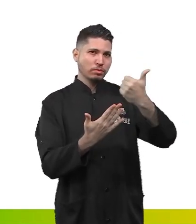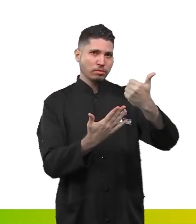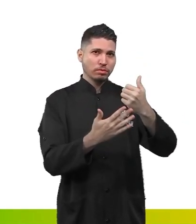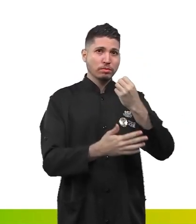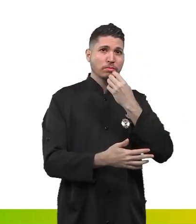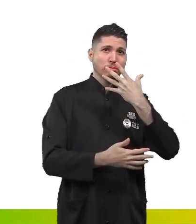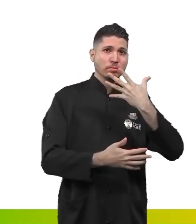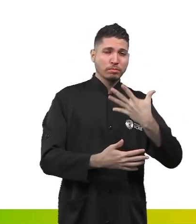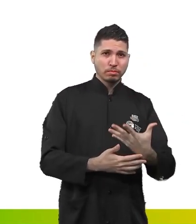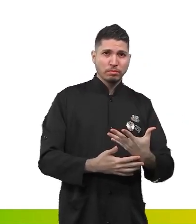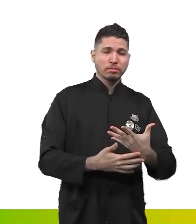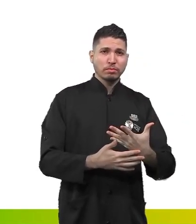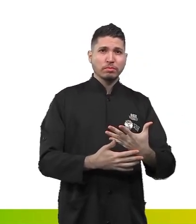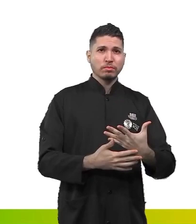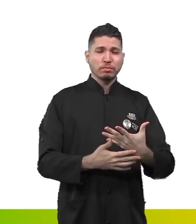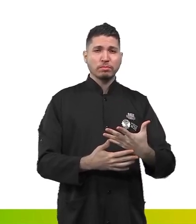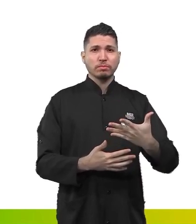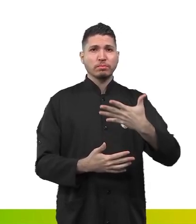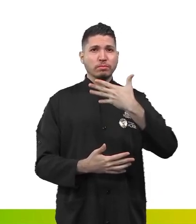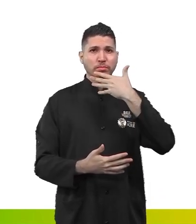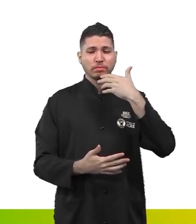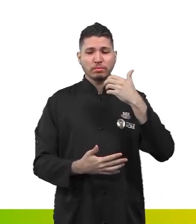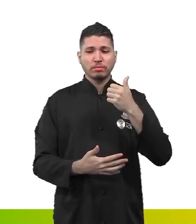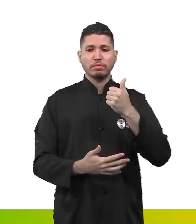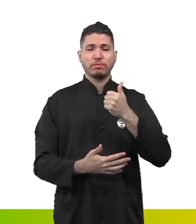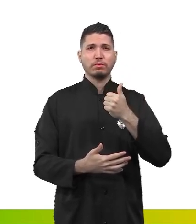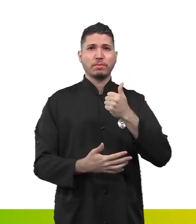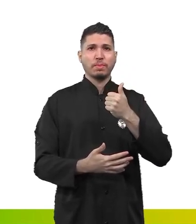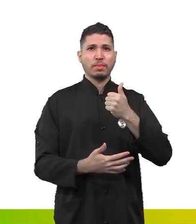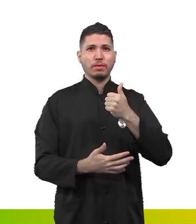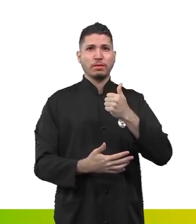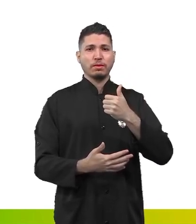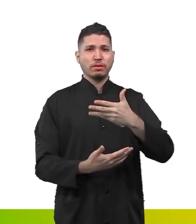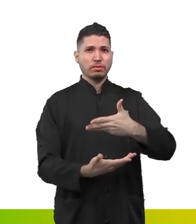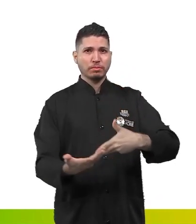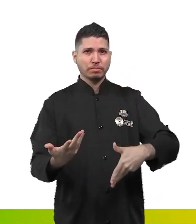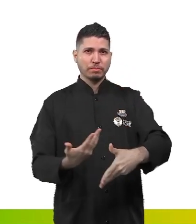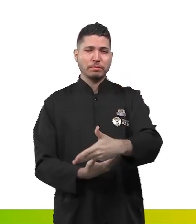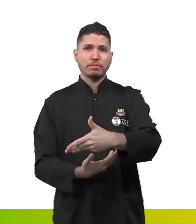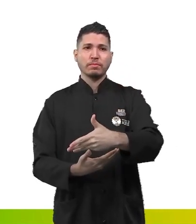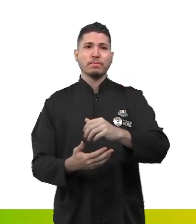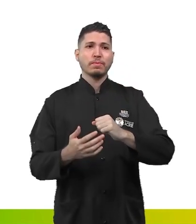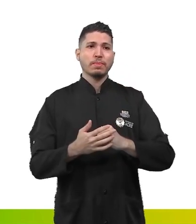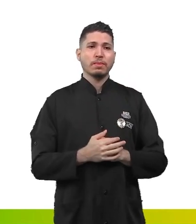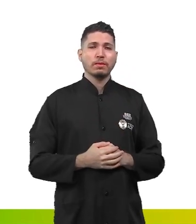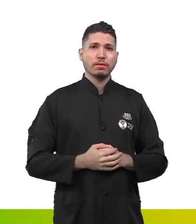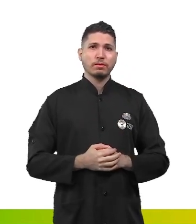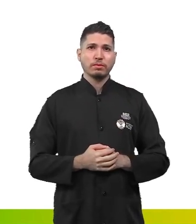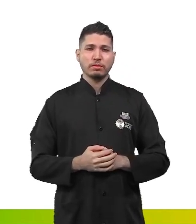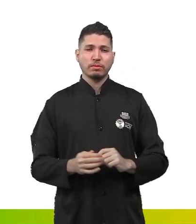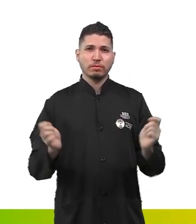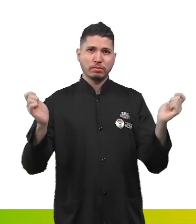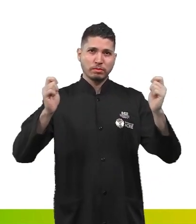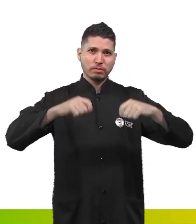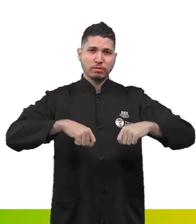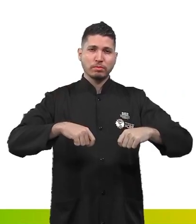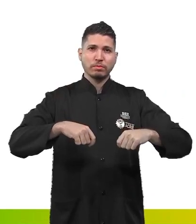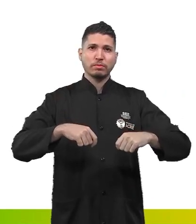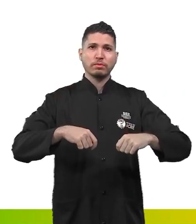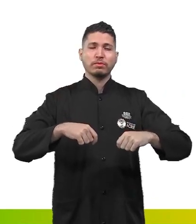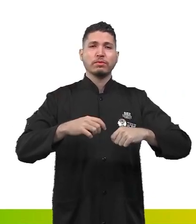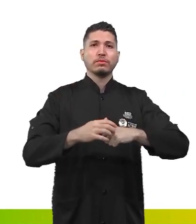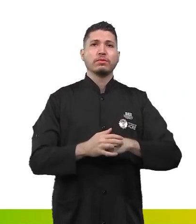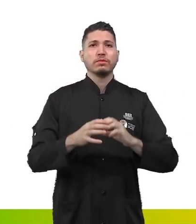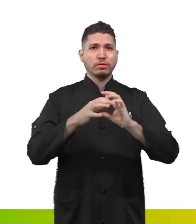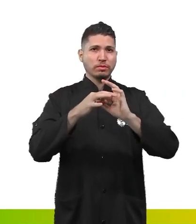a influência de fora, né, a influência externa, mas dá ao ser humano a capacidade de refletir